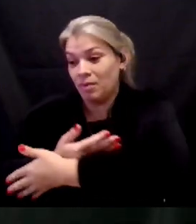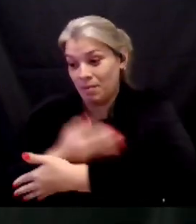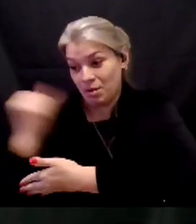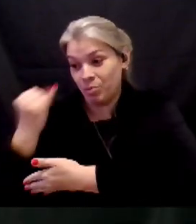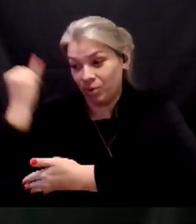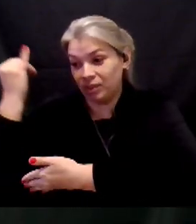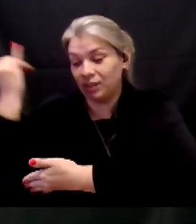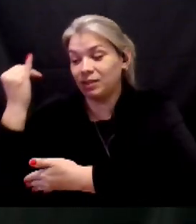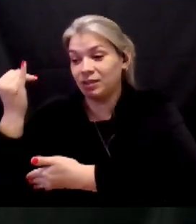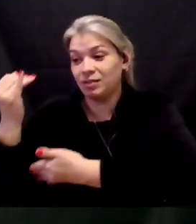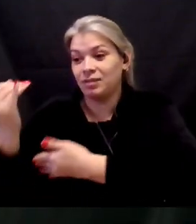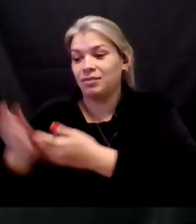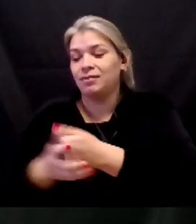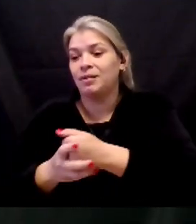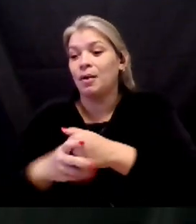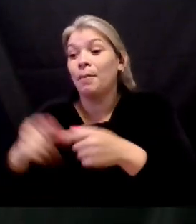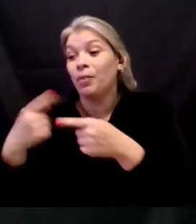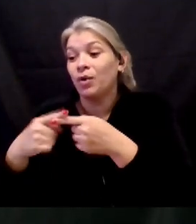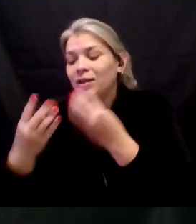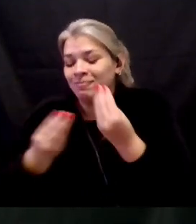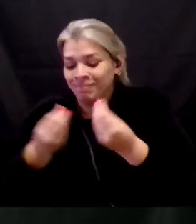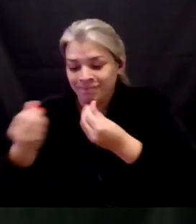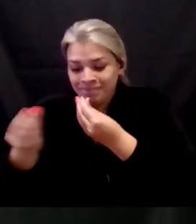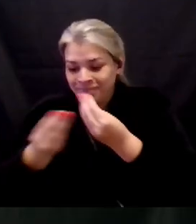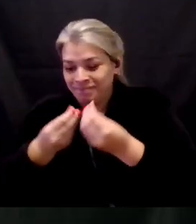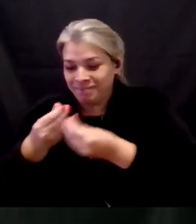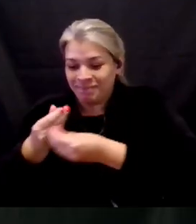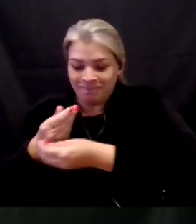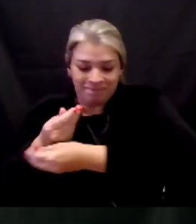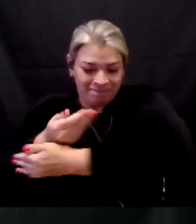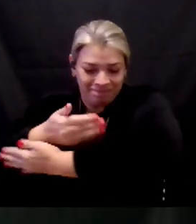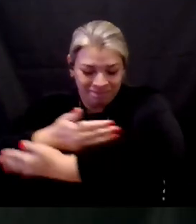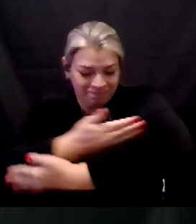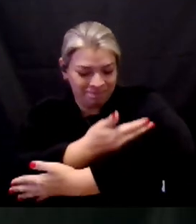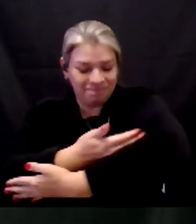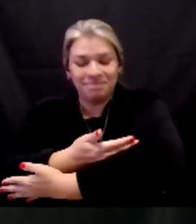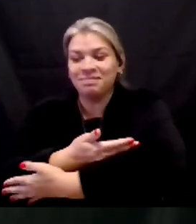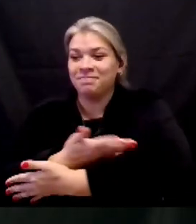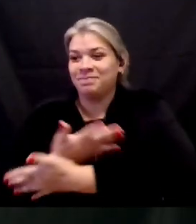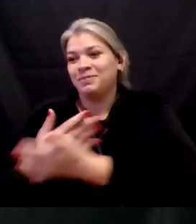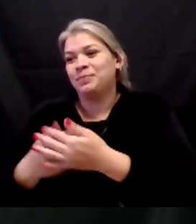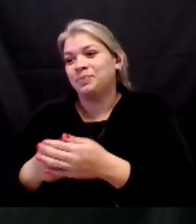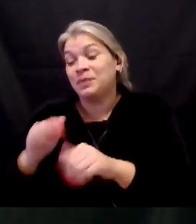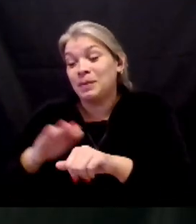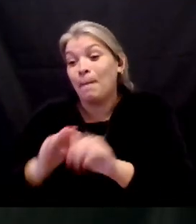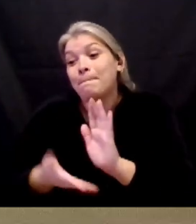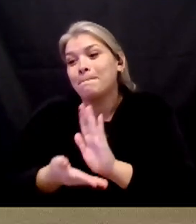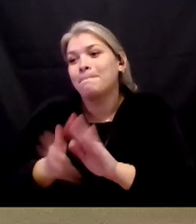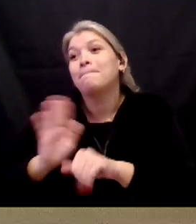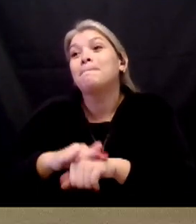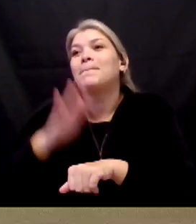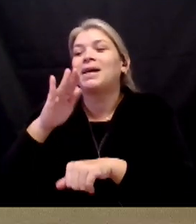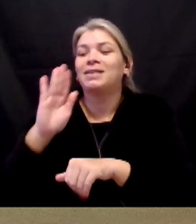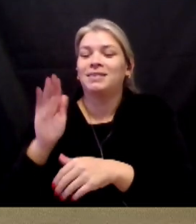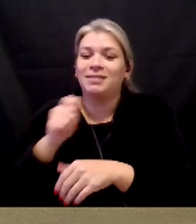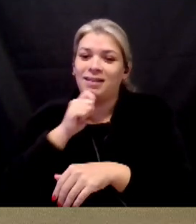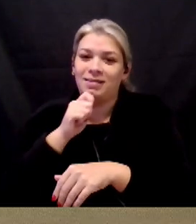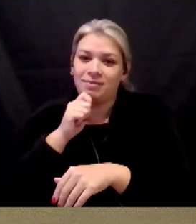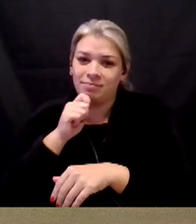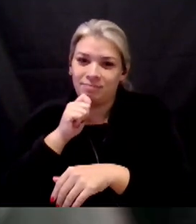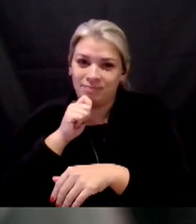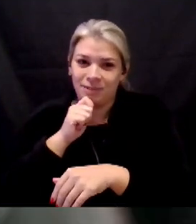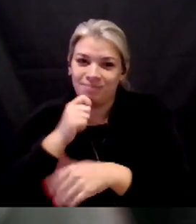Porque a sensibilidade da pele da criança já é muita, agora do bebê... A do bebê é extremamente fina, a pele